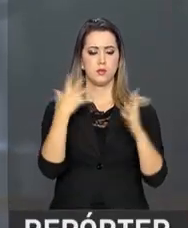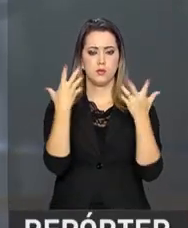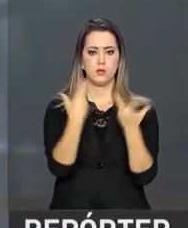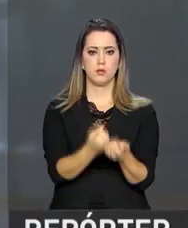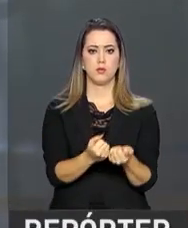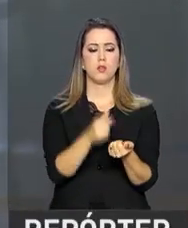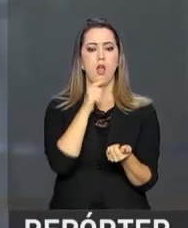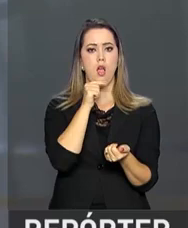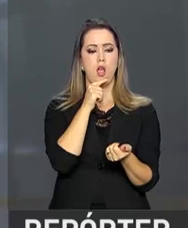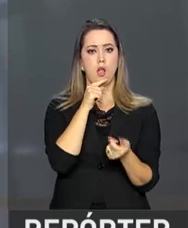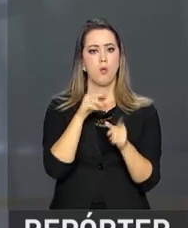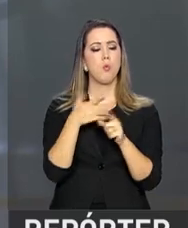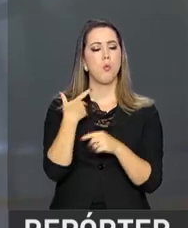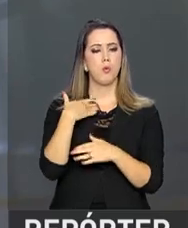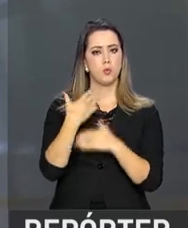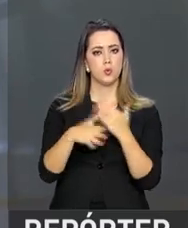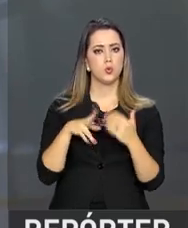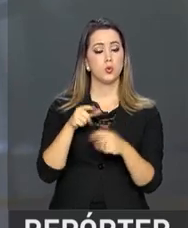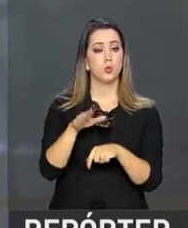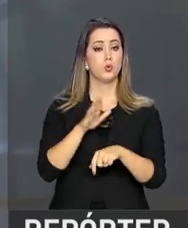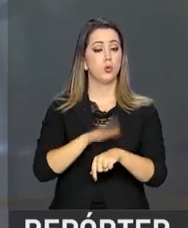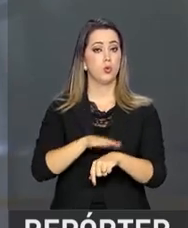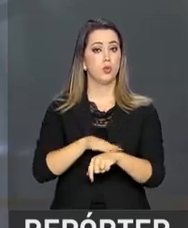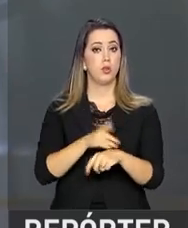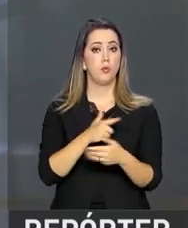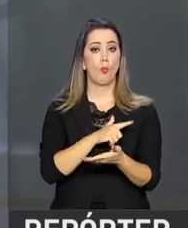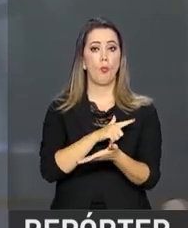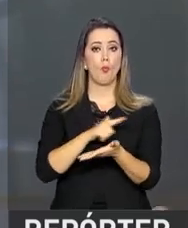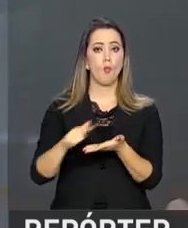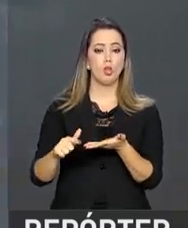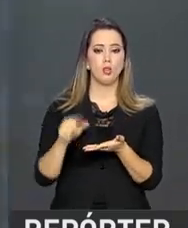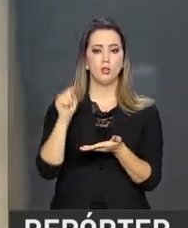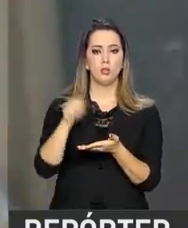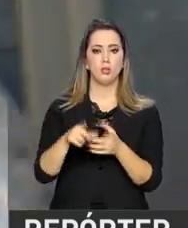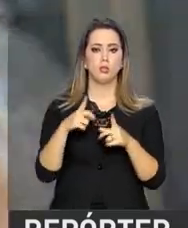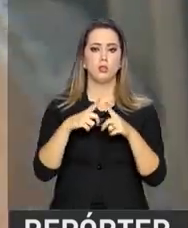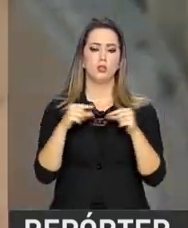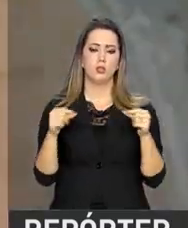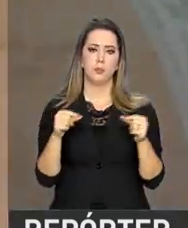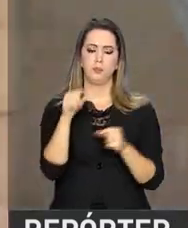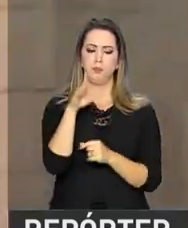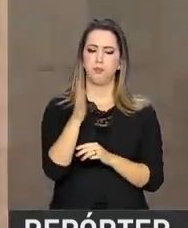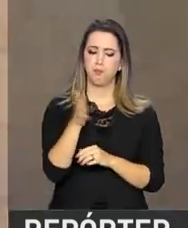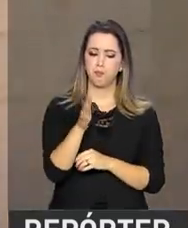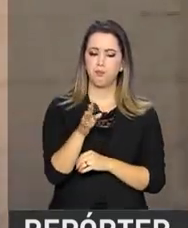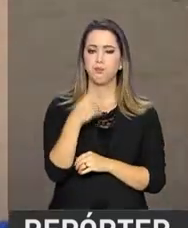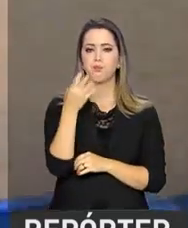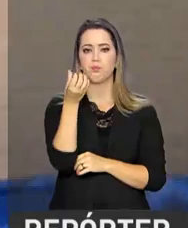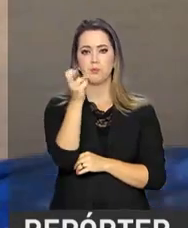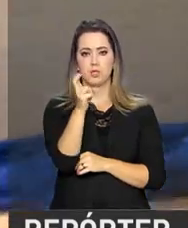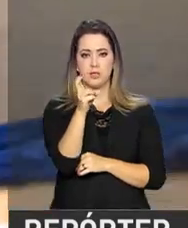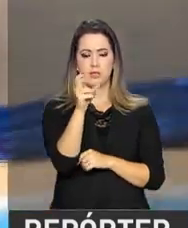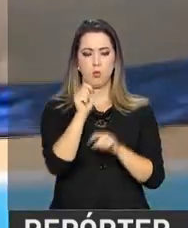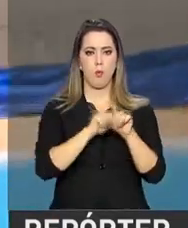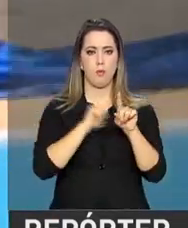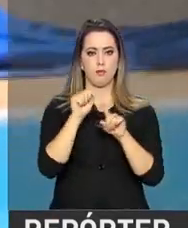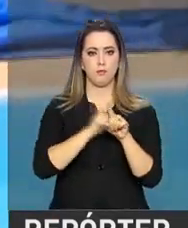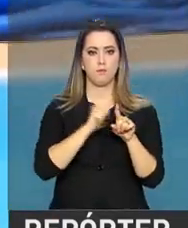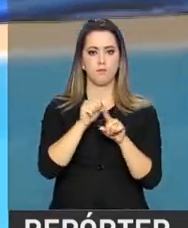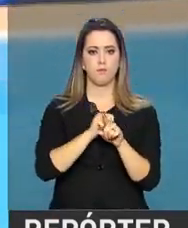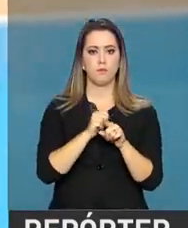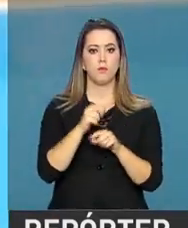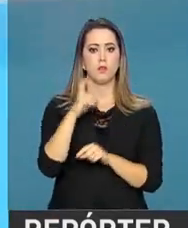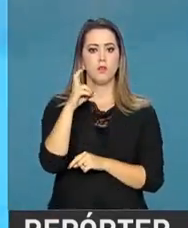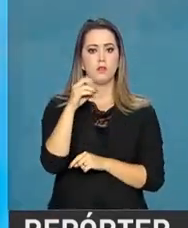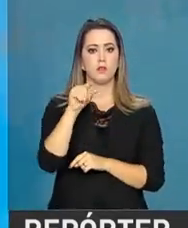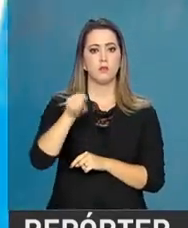chuva suficiente para ser usada no período de estiagem, que aqui no Distrito Federal dura em torno de 5 meses. São